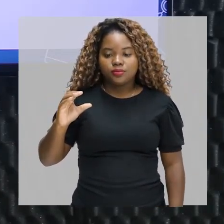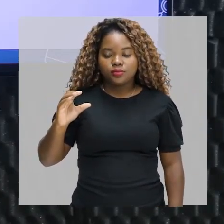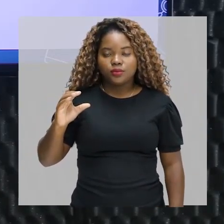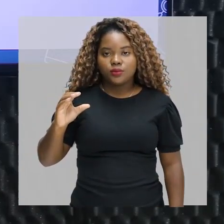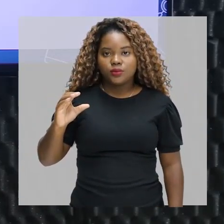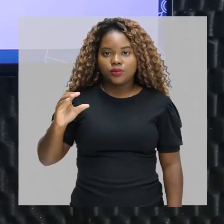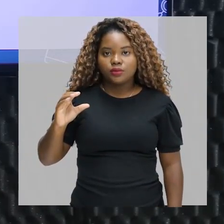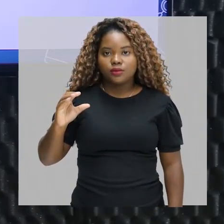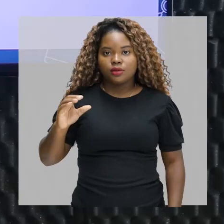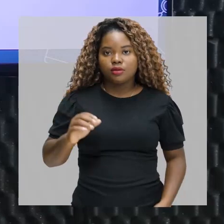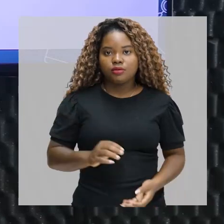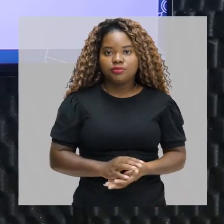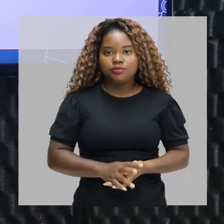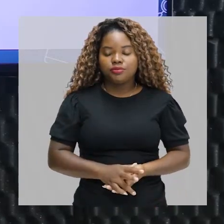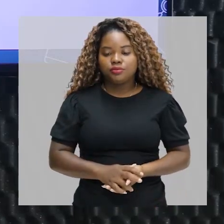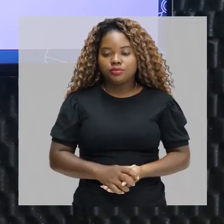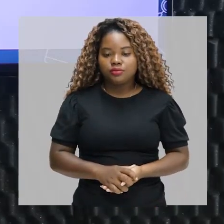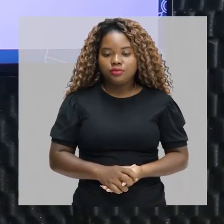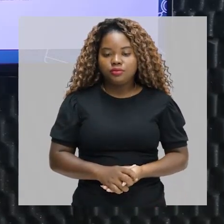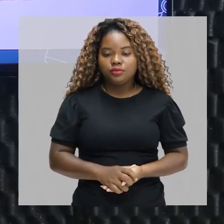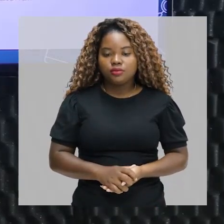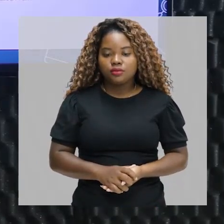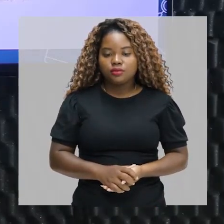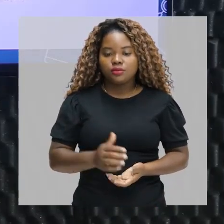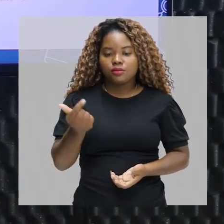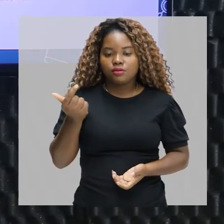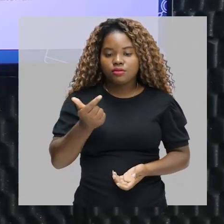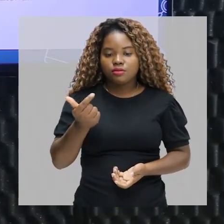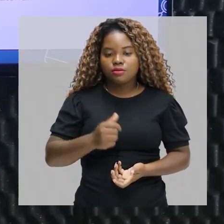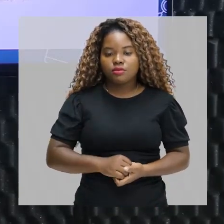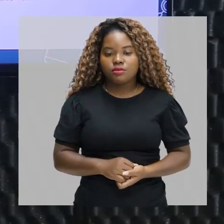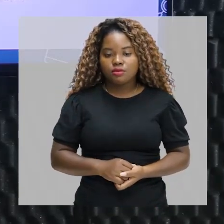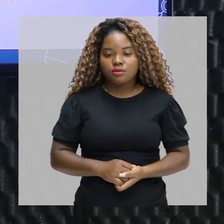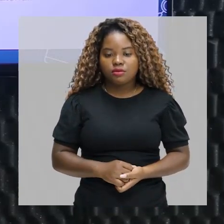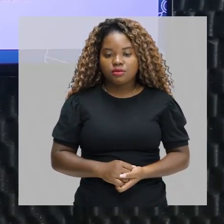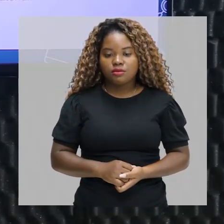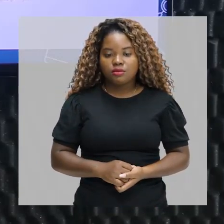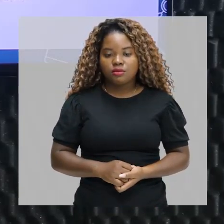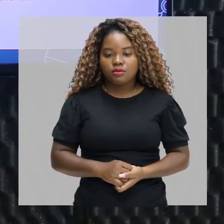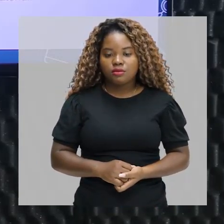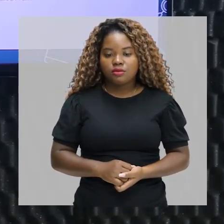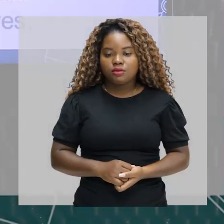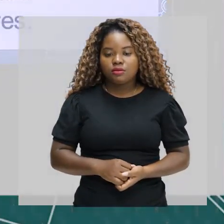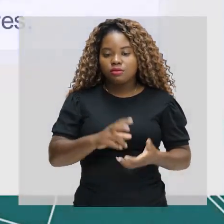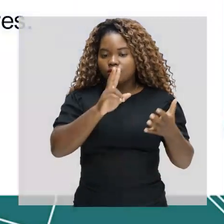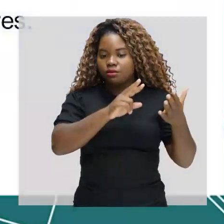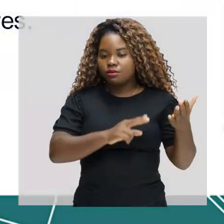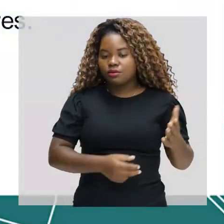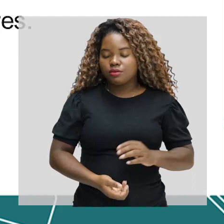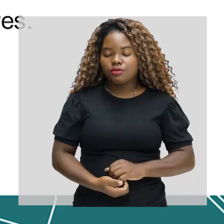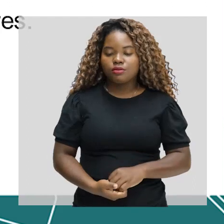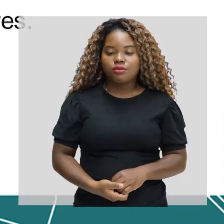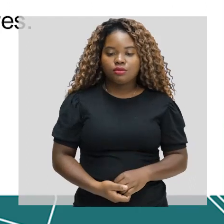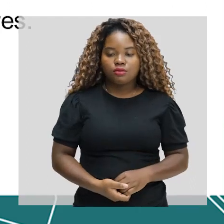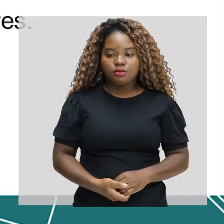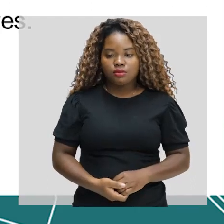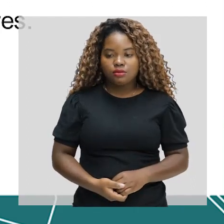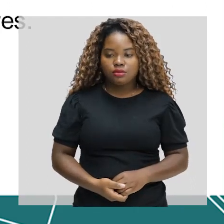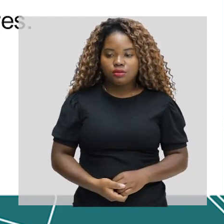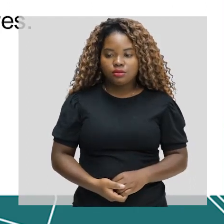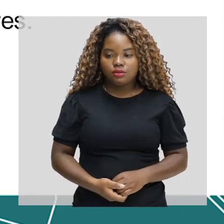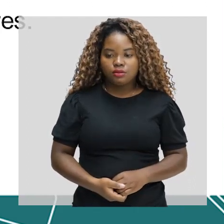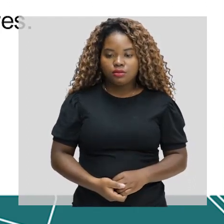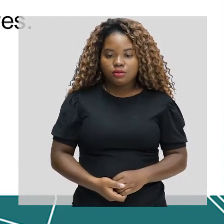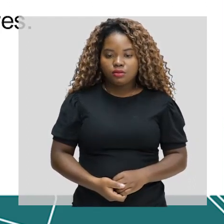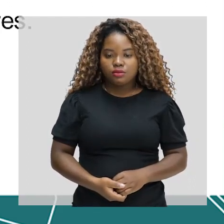é a letra C, tá ok? Vamos passar para a segunda. Diz o seguinte: uma onda de rádio é emitida por